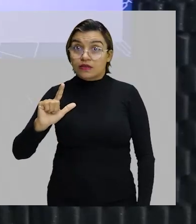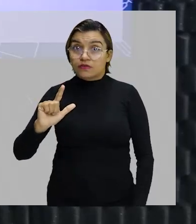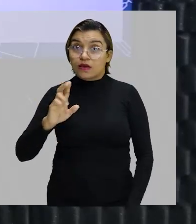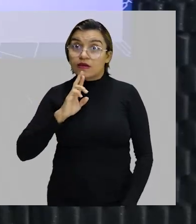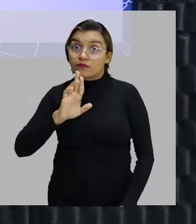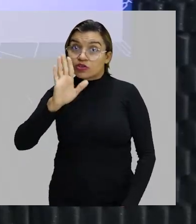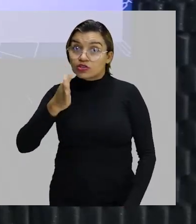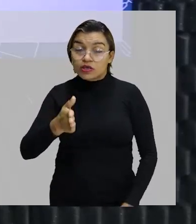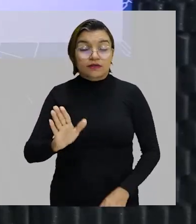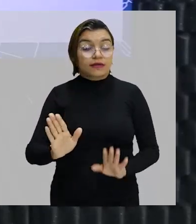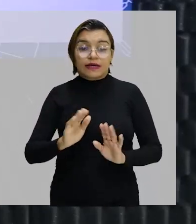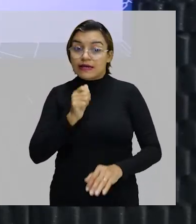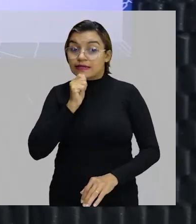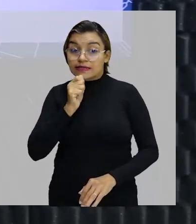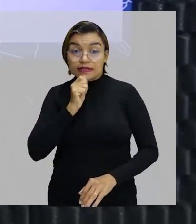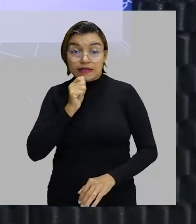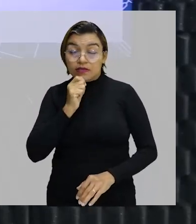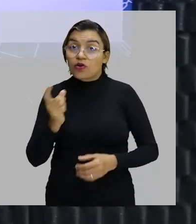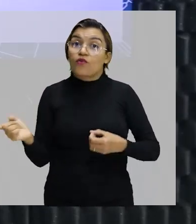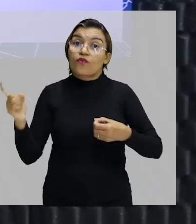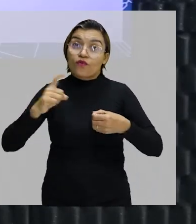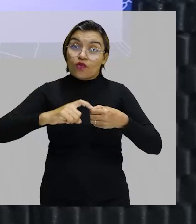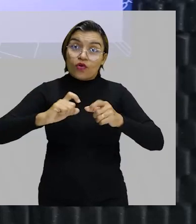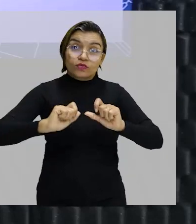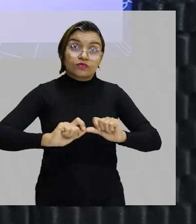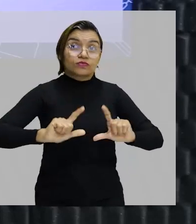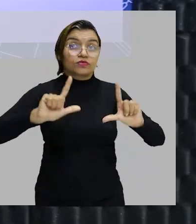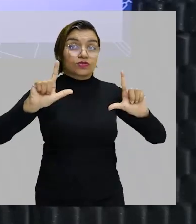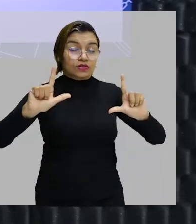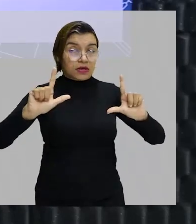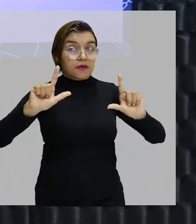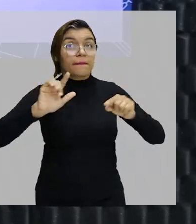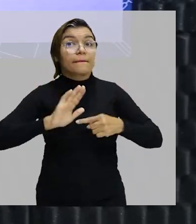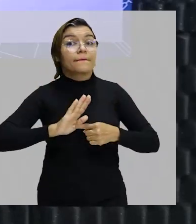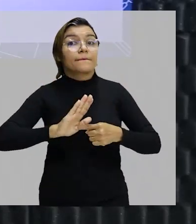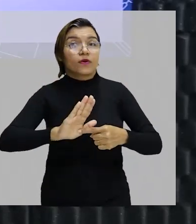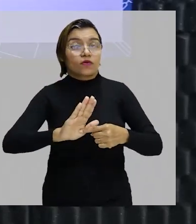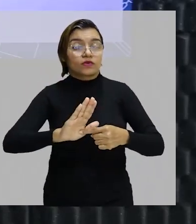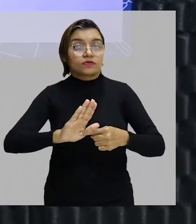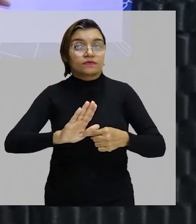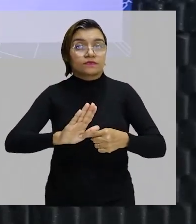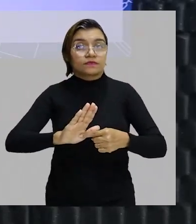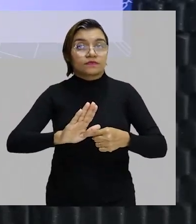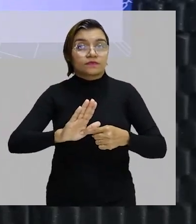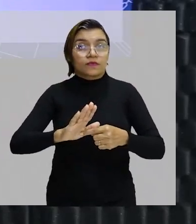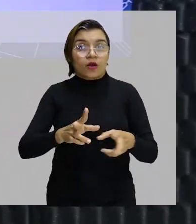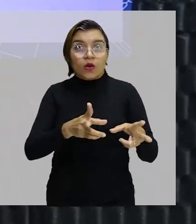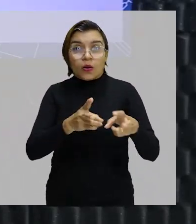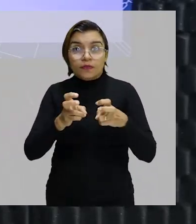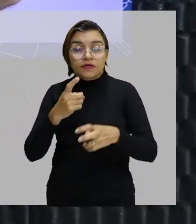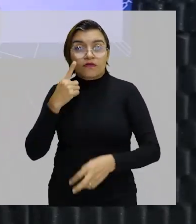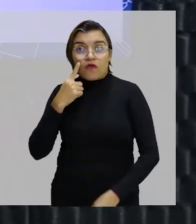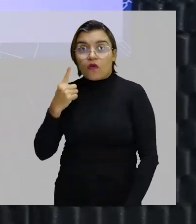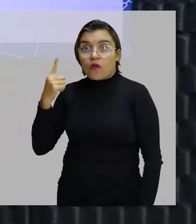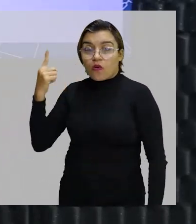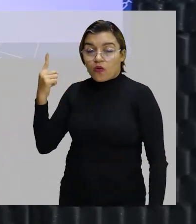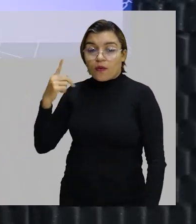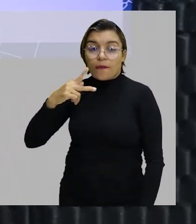voltar para o slide anterior. Eu quero que você observe que a pressão está